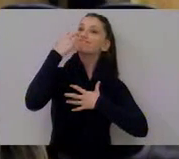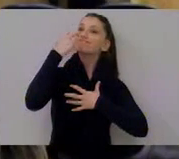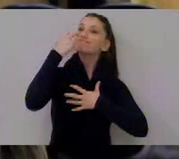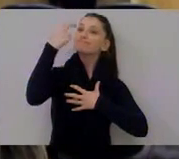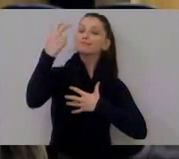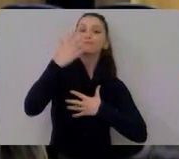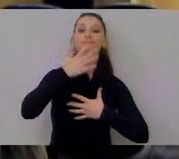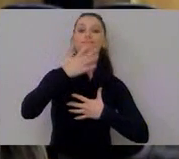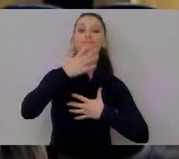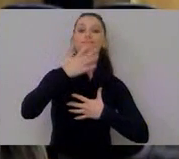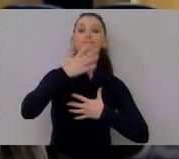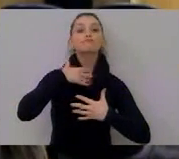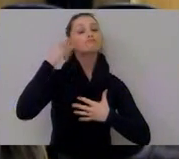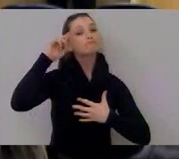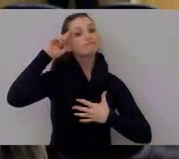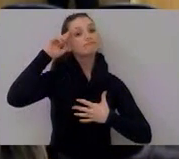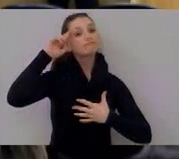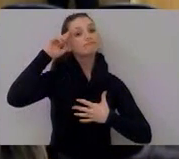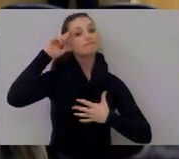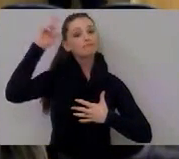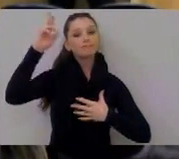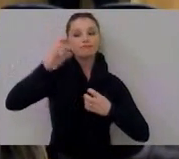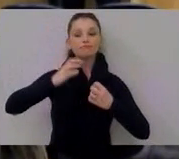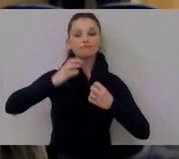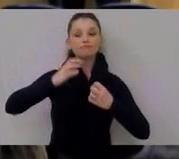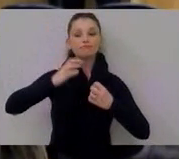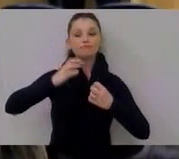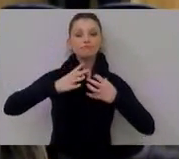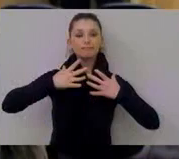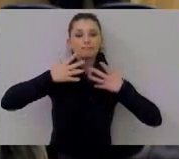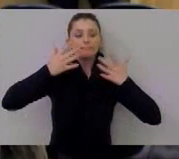gloria a minha alma.